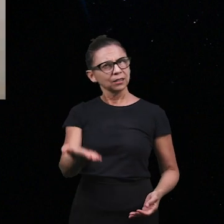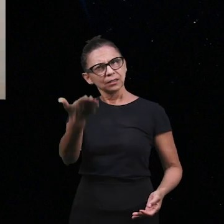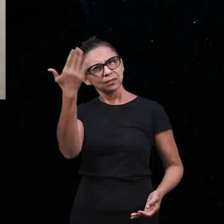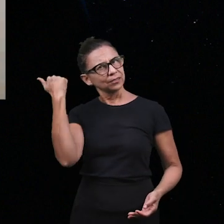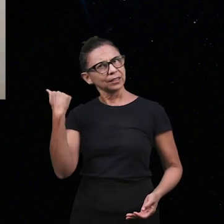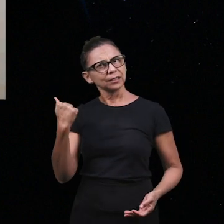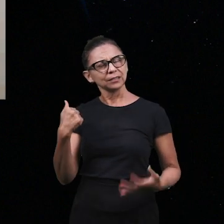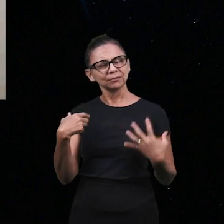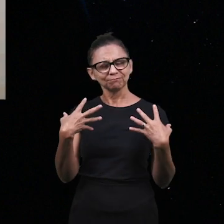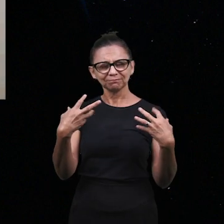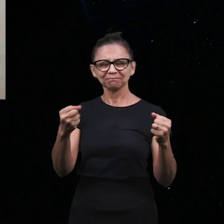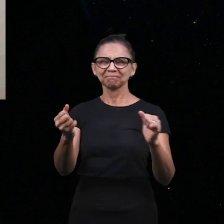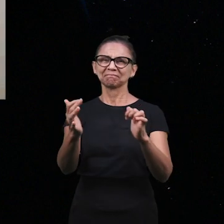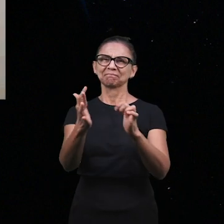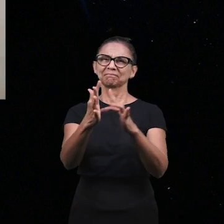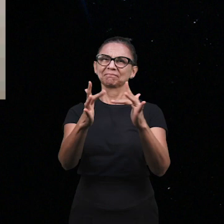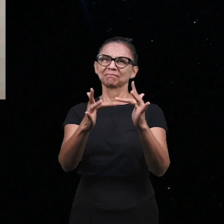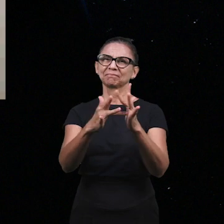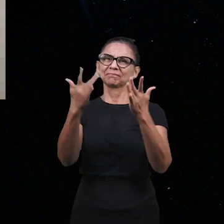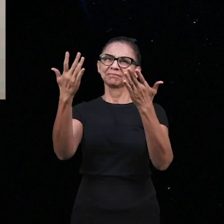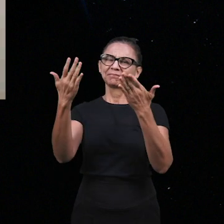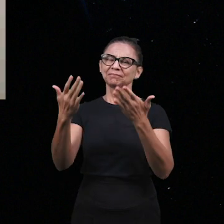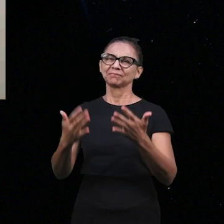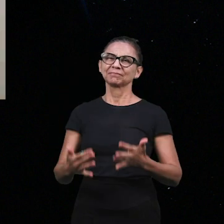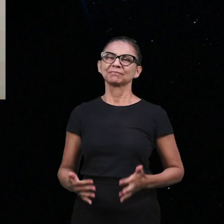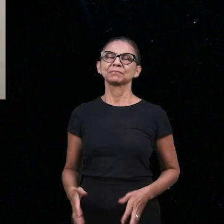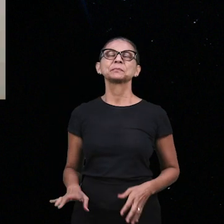dar. Venha